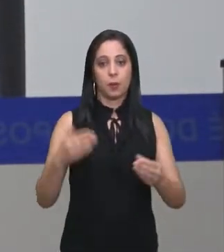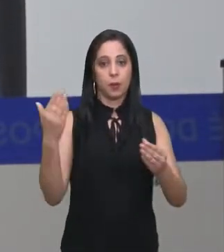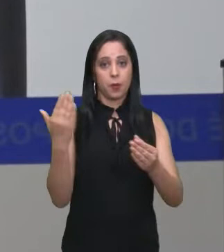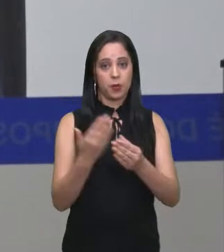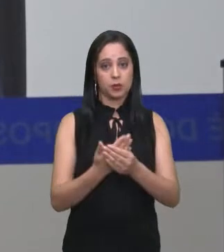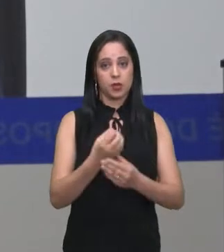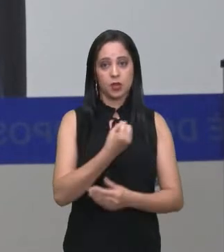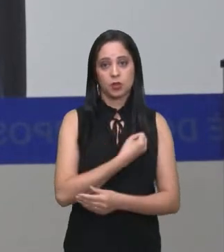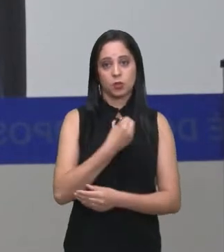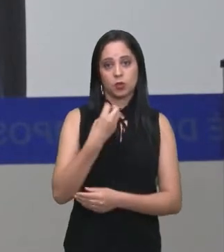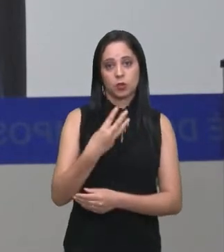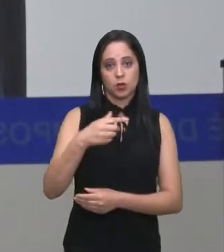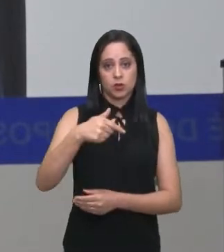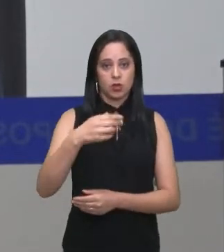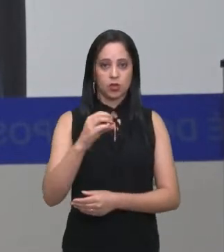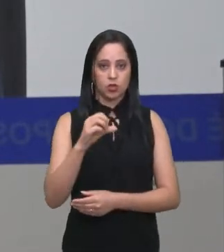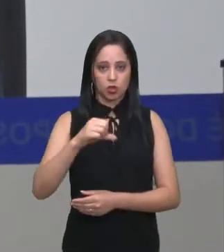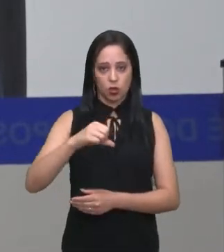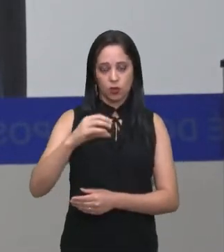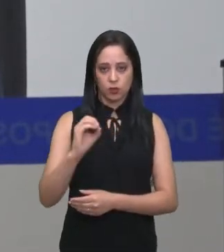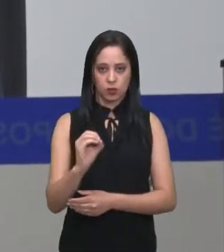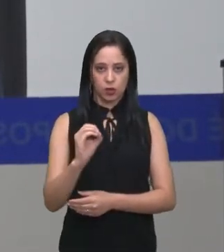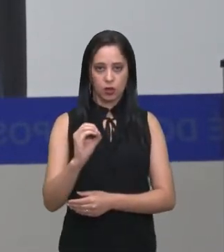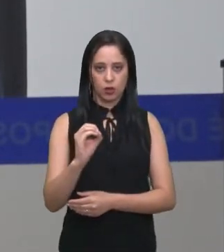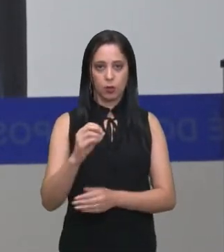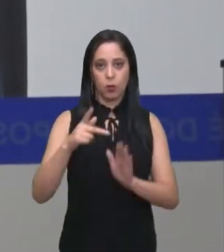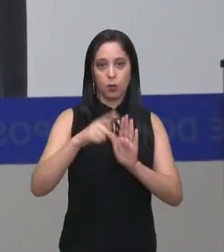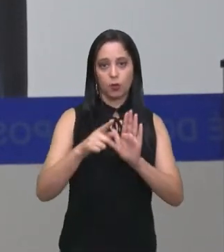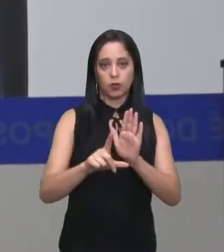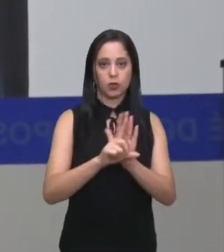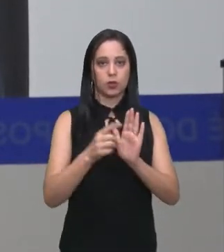Processo número 3790/2022, projeto de lei número